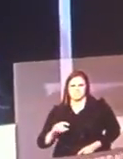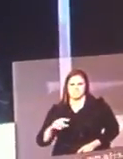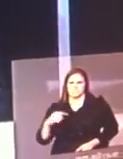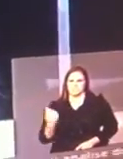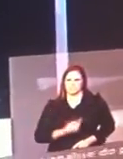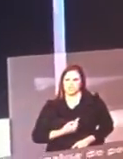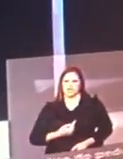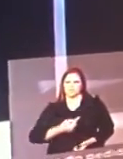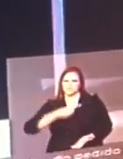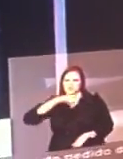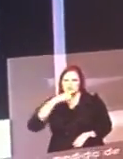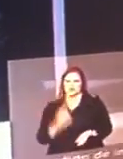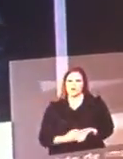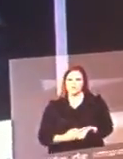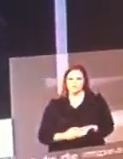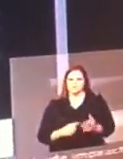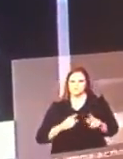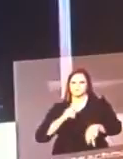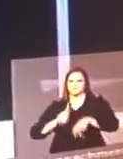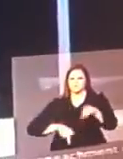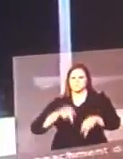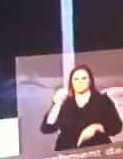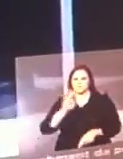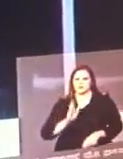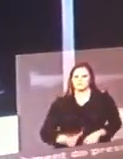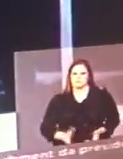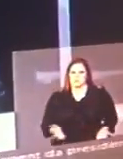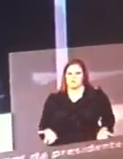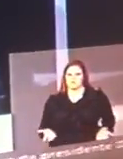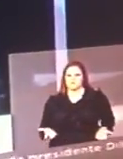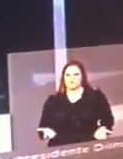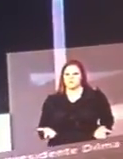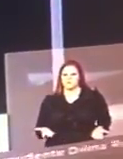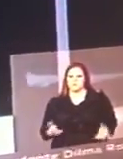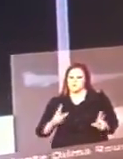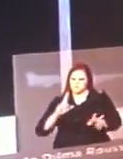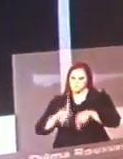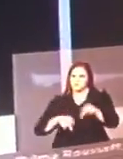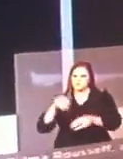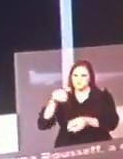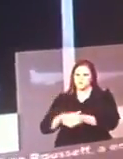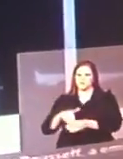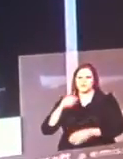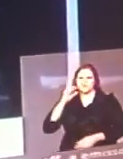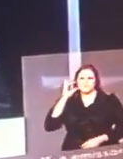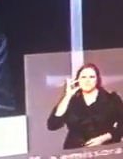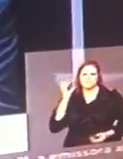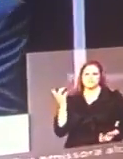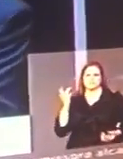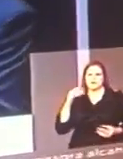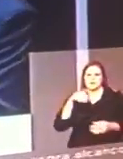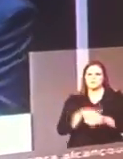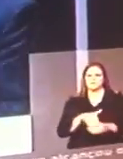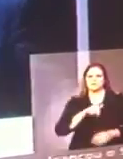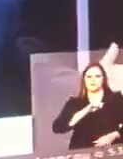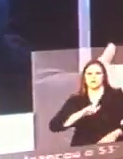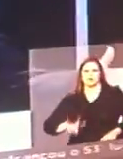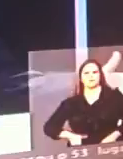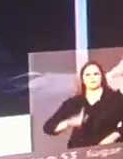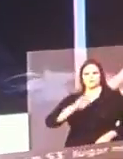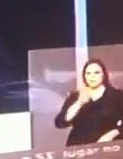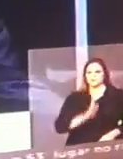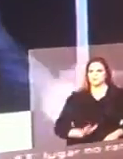com o povo brasileiro, ele votou na Dilma, como votou em muitos governadores por aí.